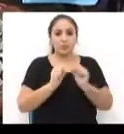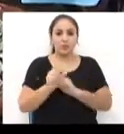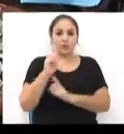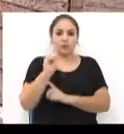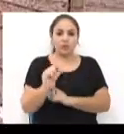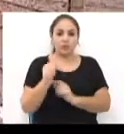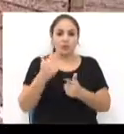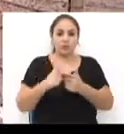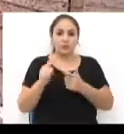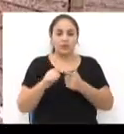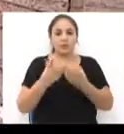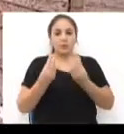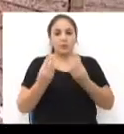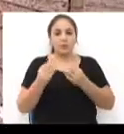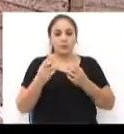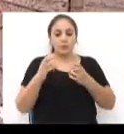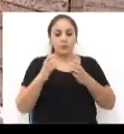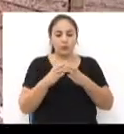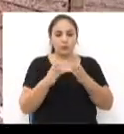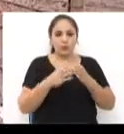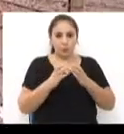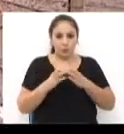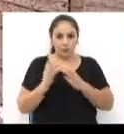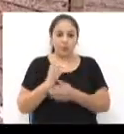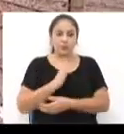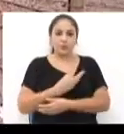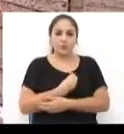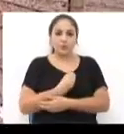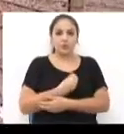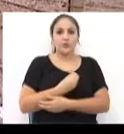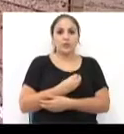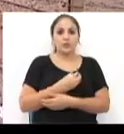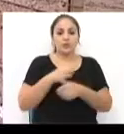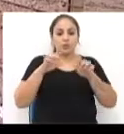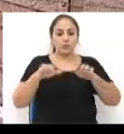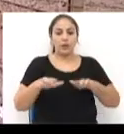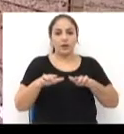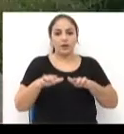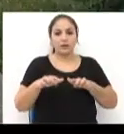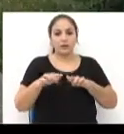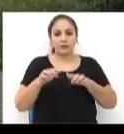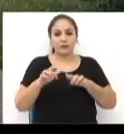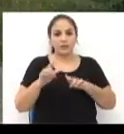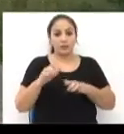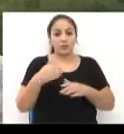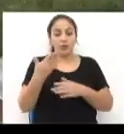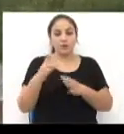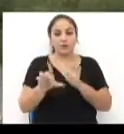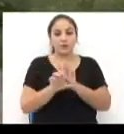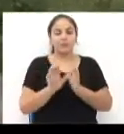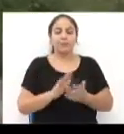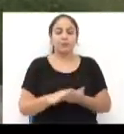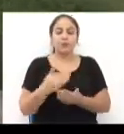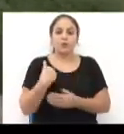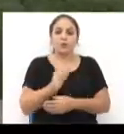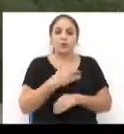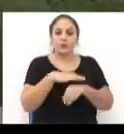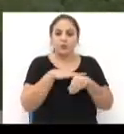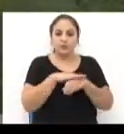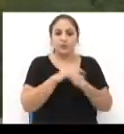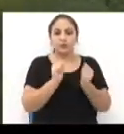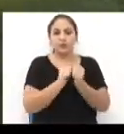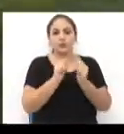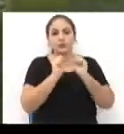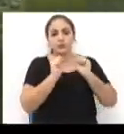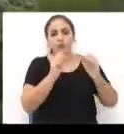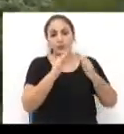possível reduzir o problema de muitos grupos que vivem em ocupações ilegais. Em conversa com a Secretaria de Habitação, em conversa